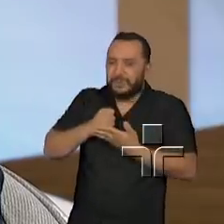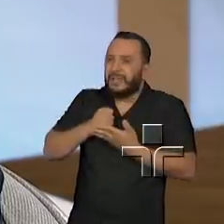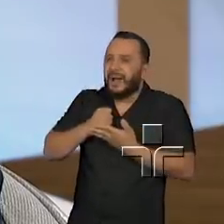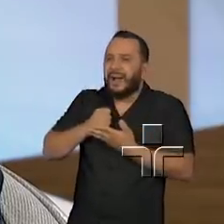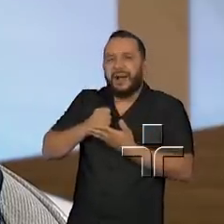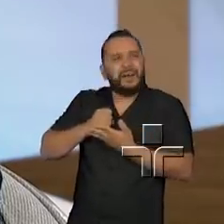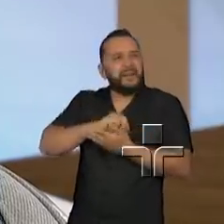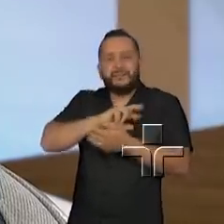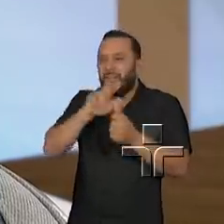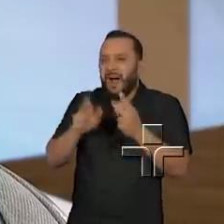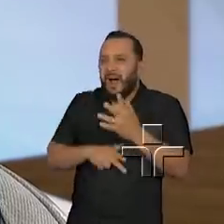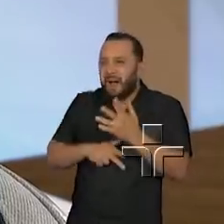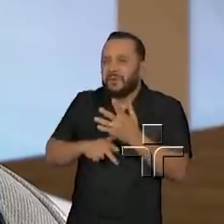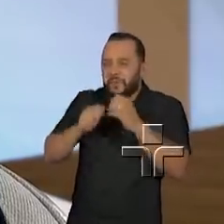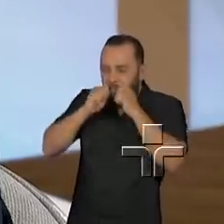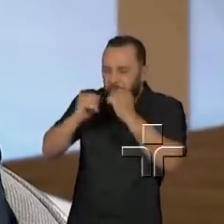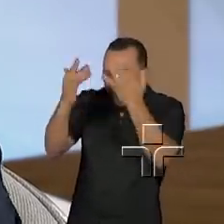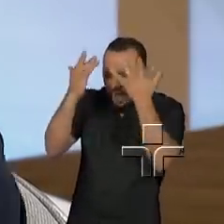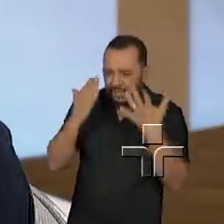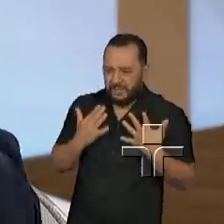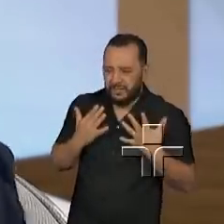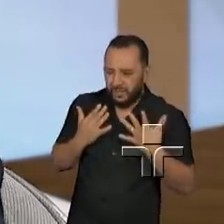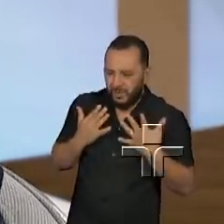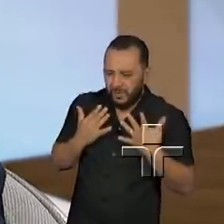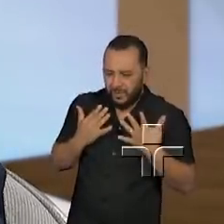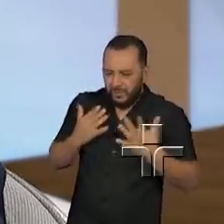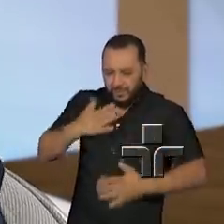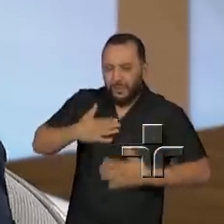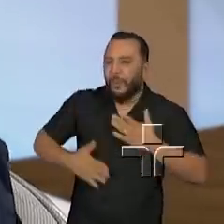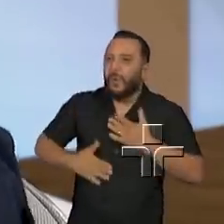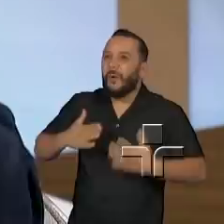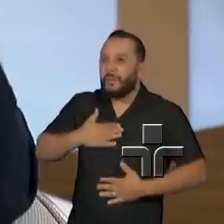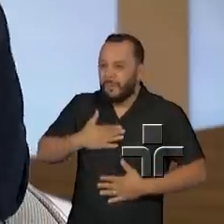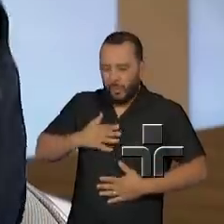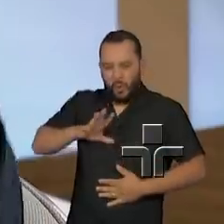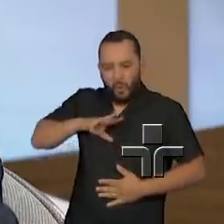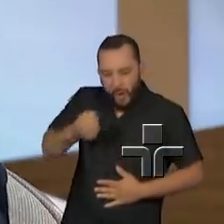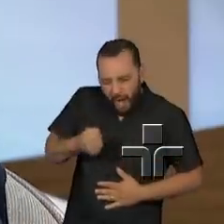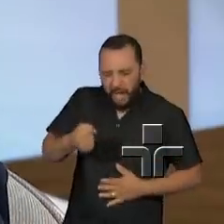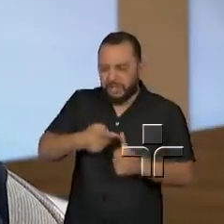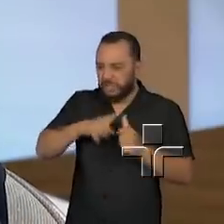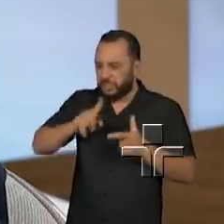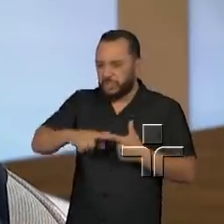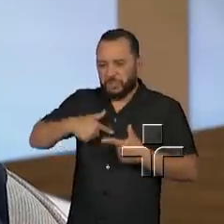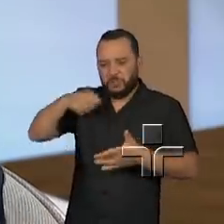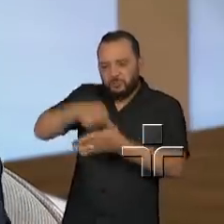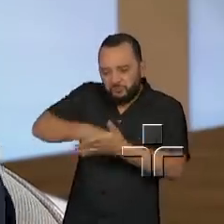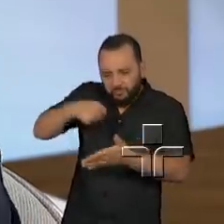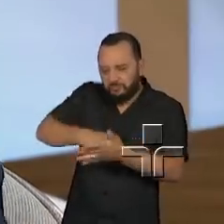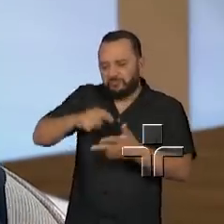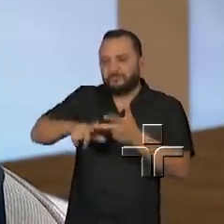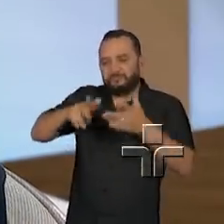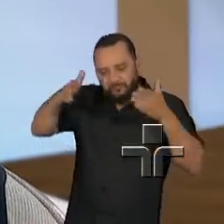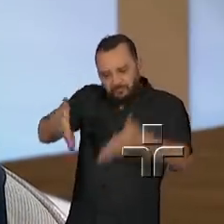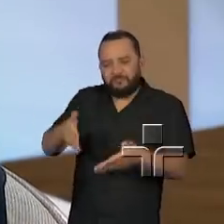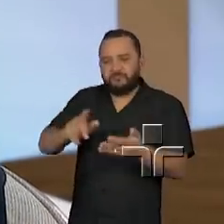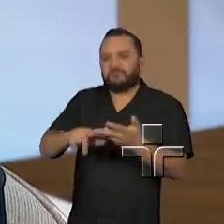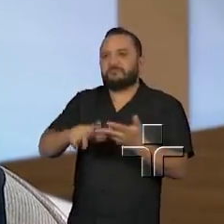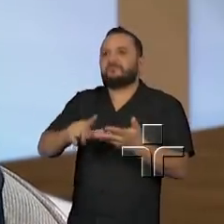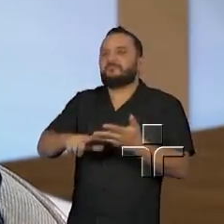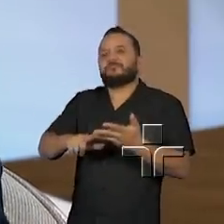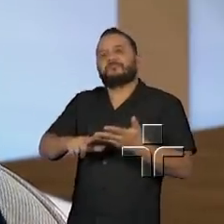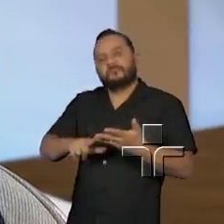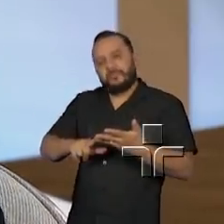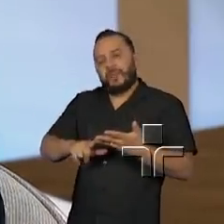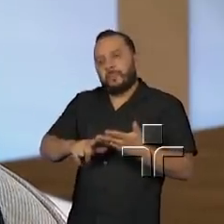tipo de bênção que diz respeito ao próprio corpo. Mais coragem, mais determinação, mais garra,